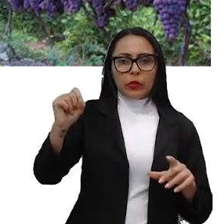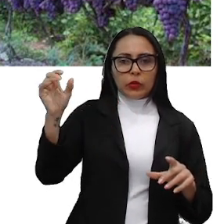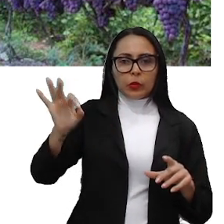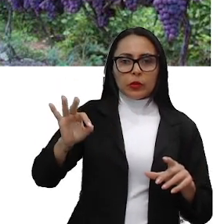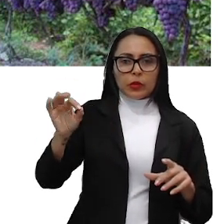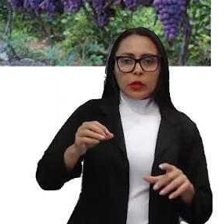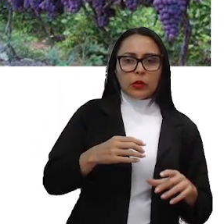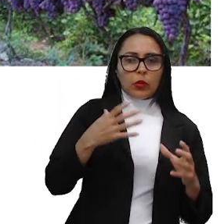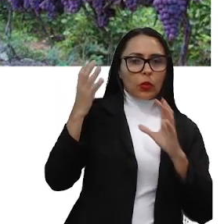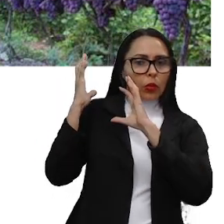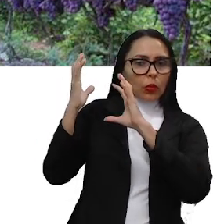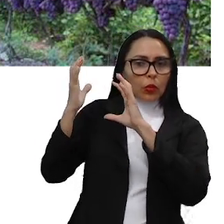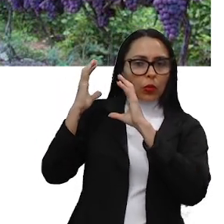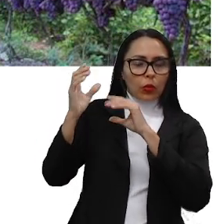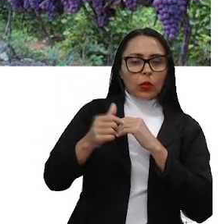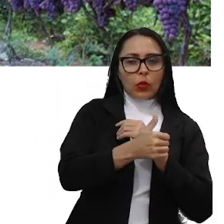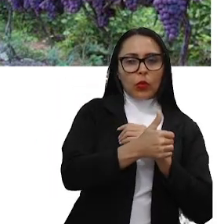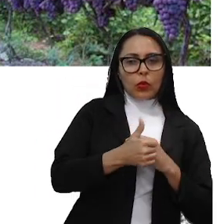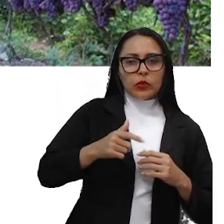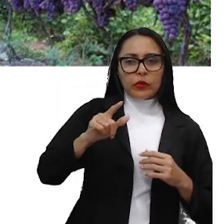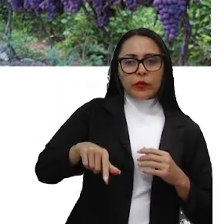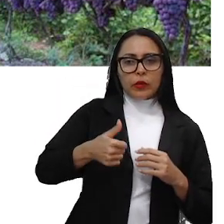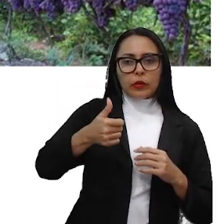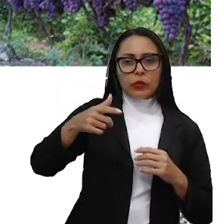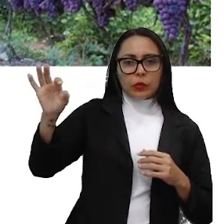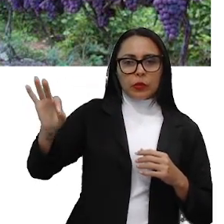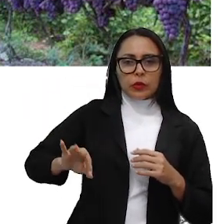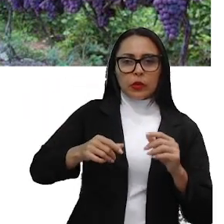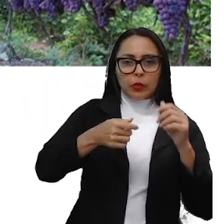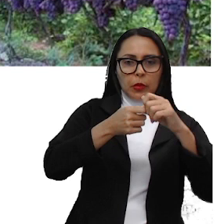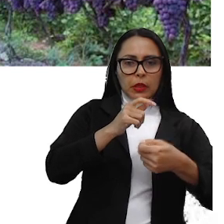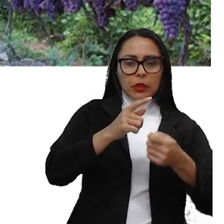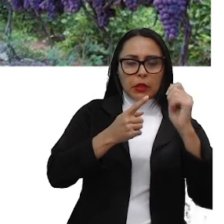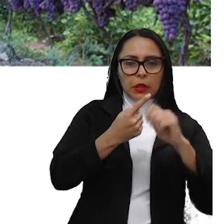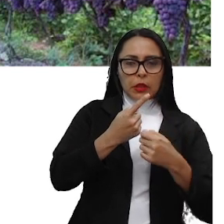23,48%, coco, 11,12%, banana,